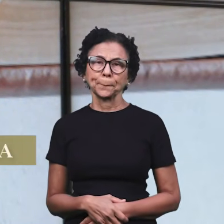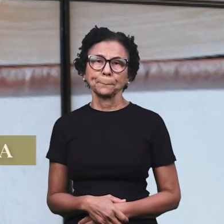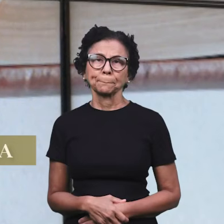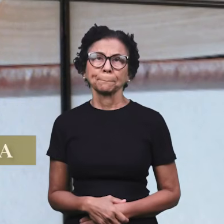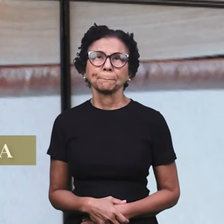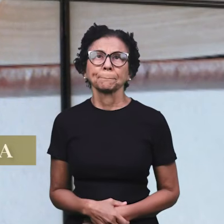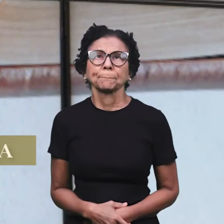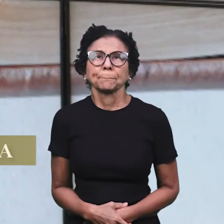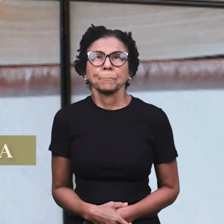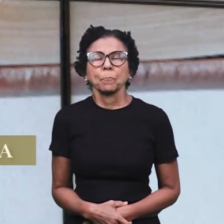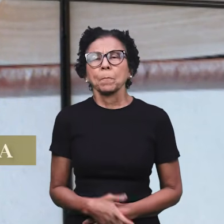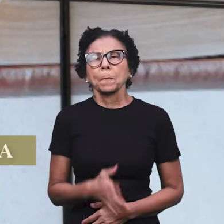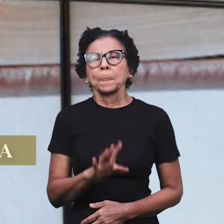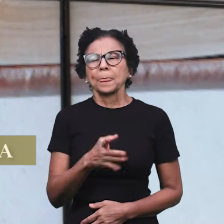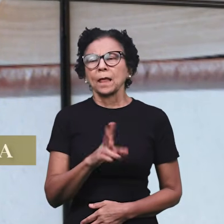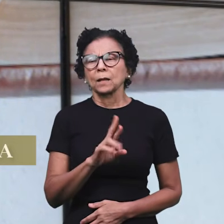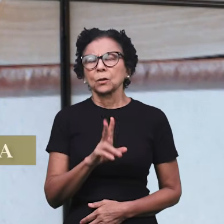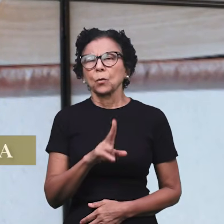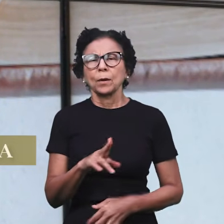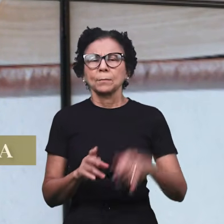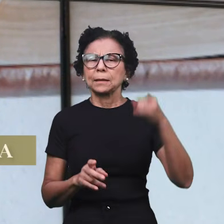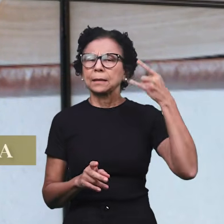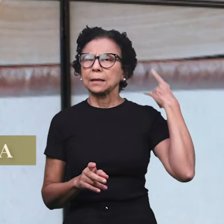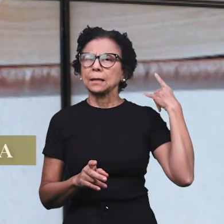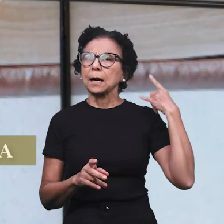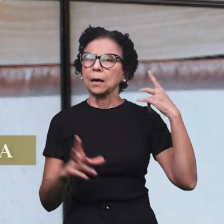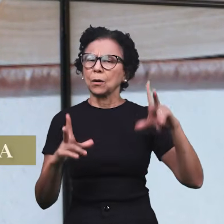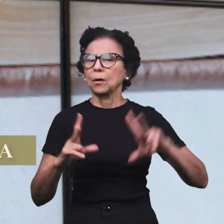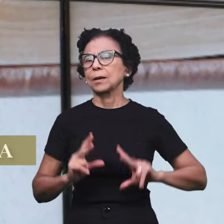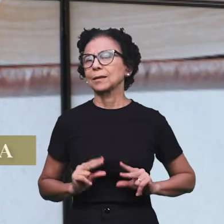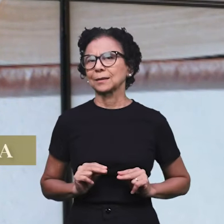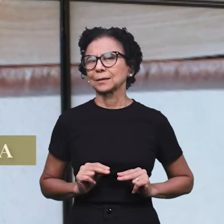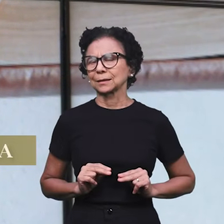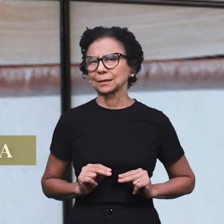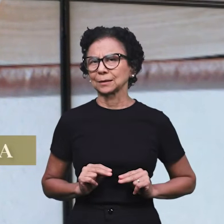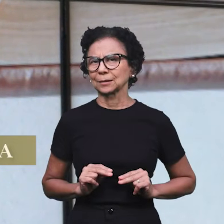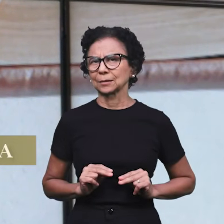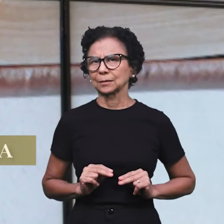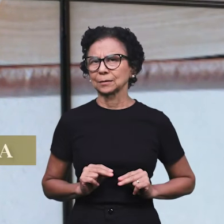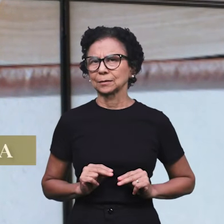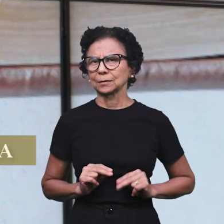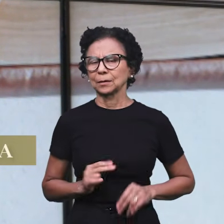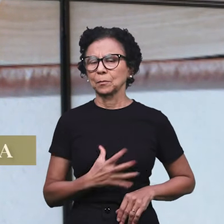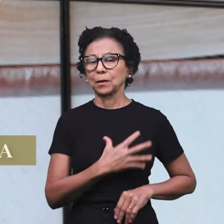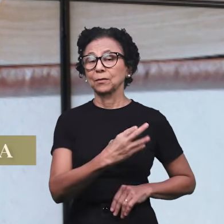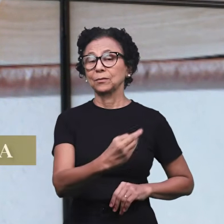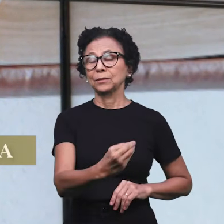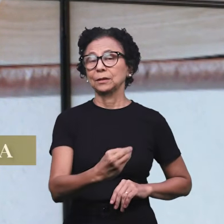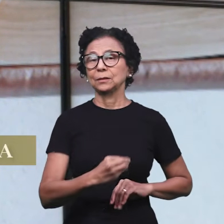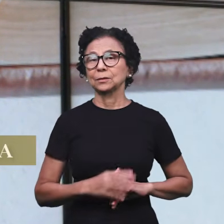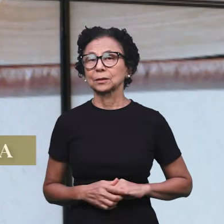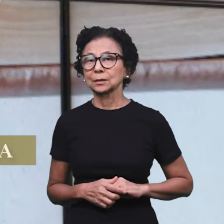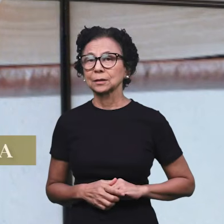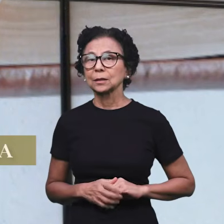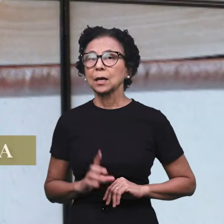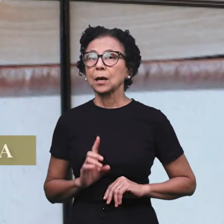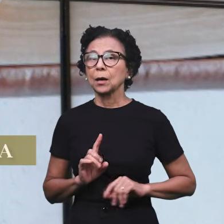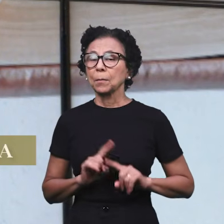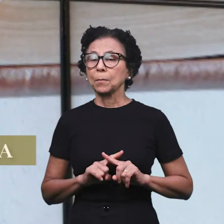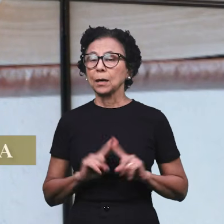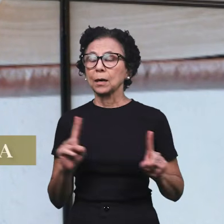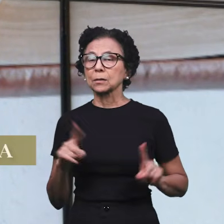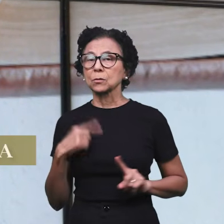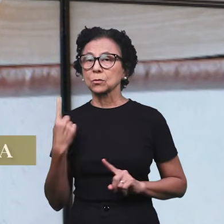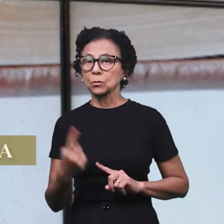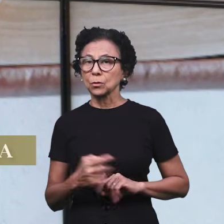para a construção da casa espiritual. Como Davi deu material para a casa espiritual de Salomão. E o Senhor falou que a casa de Salomão